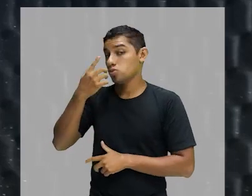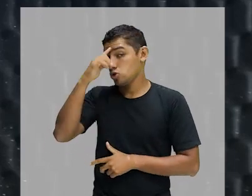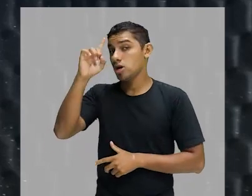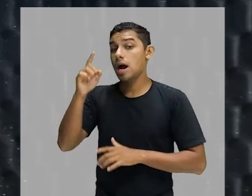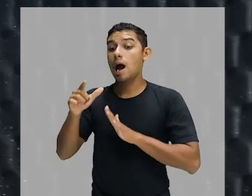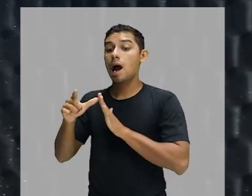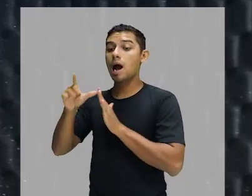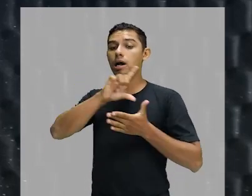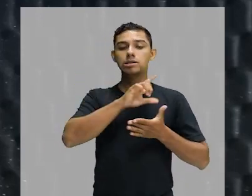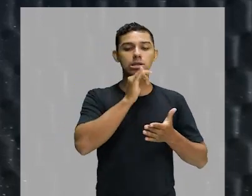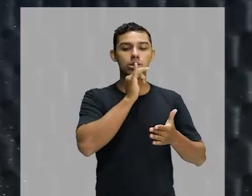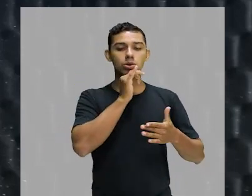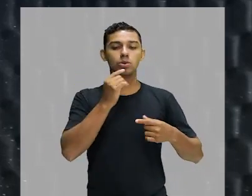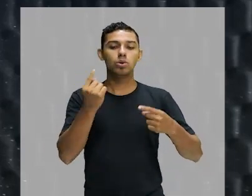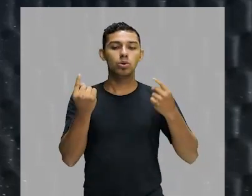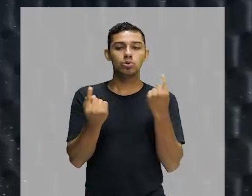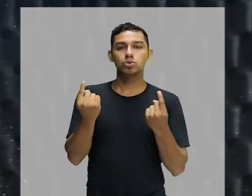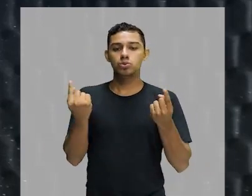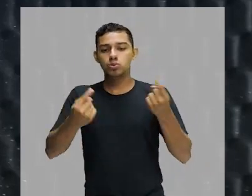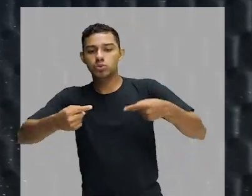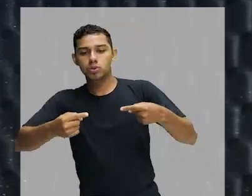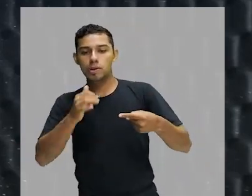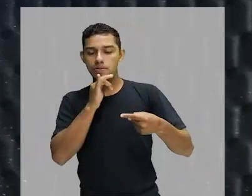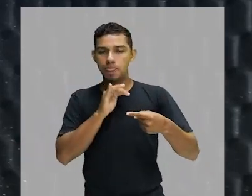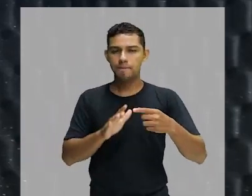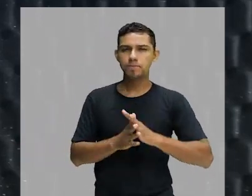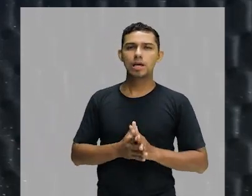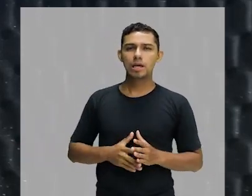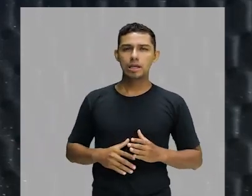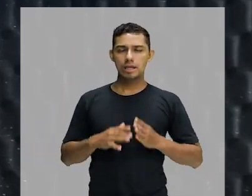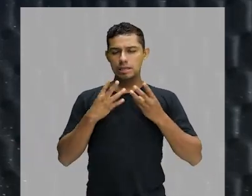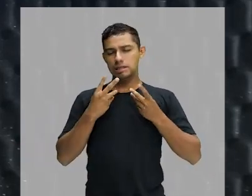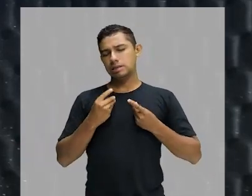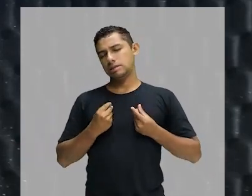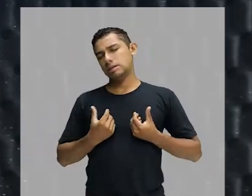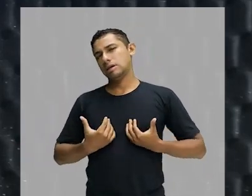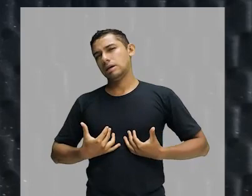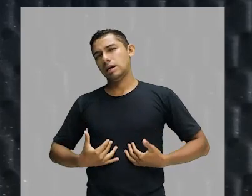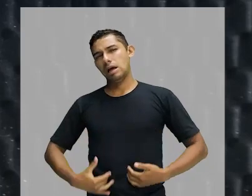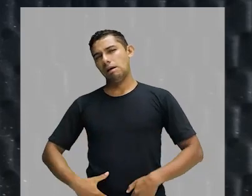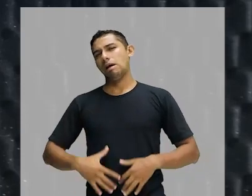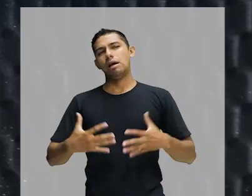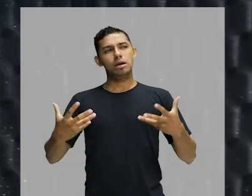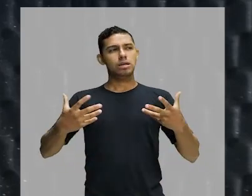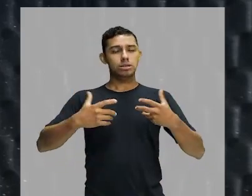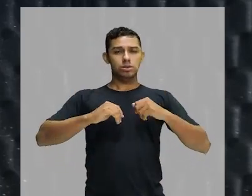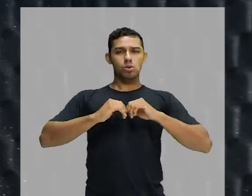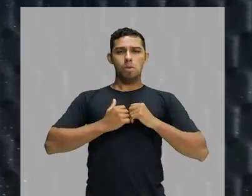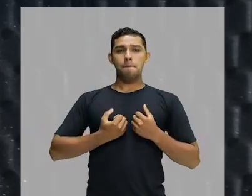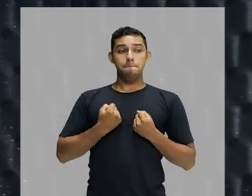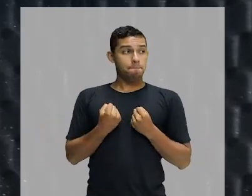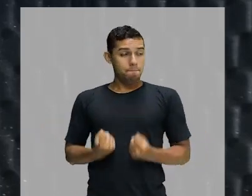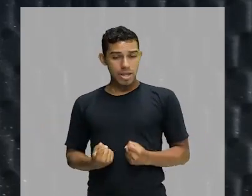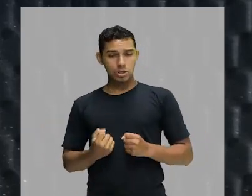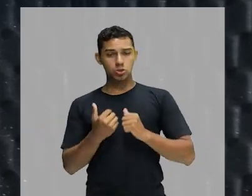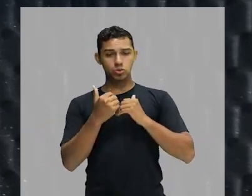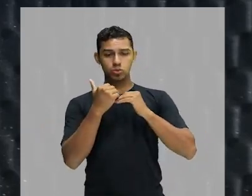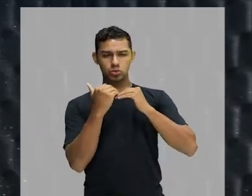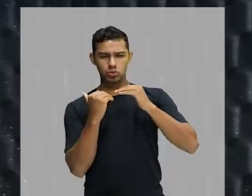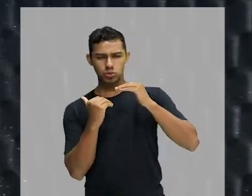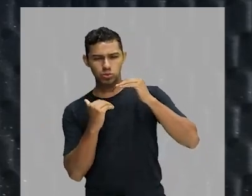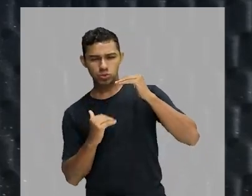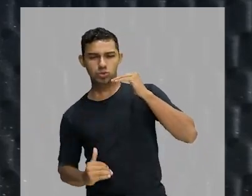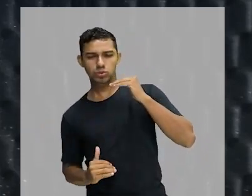competir. Então, os atletas eles entram num quadro de desidratação gigantesca, correndo risco na sua saúde, tá